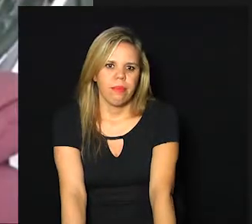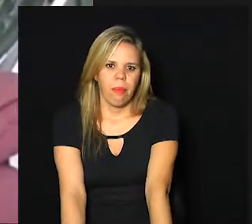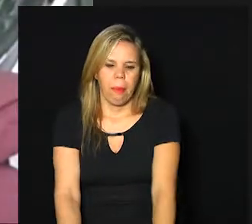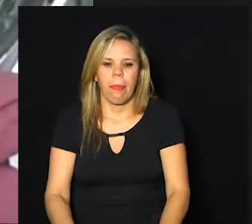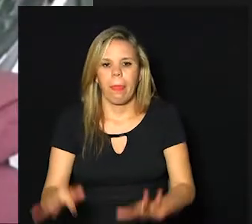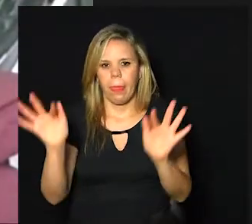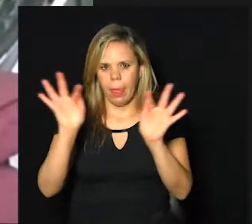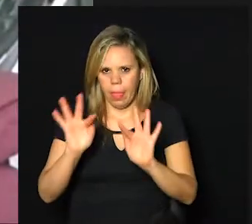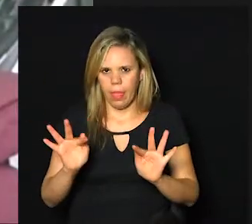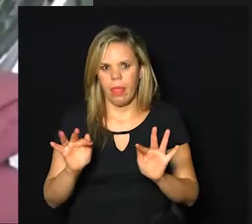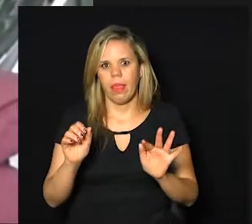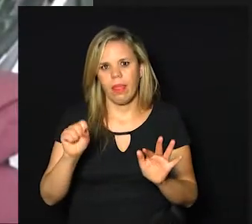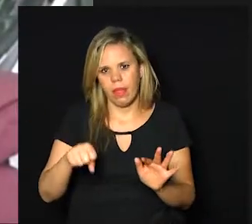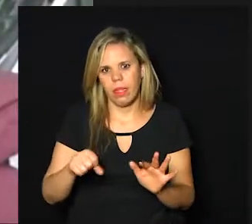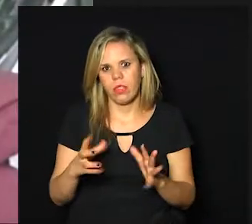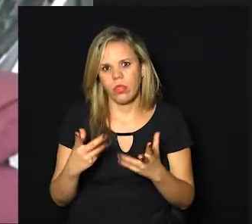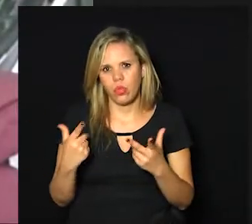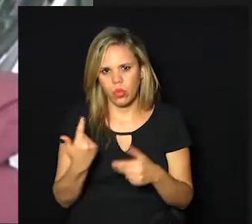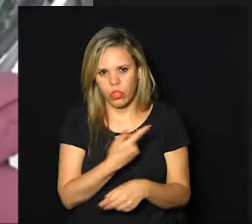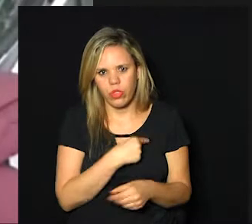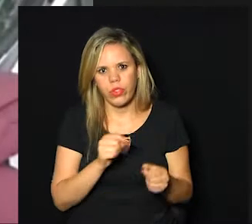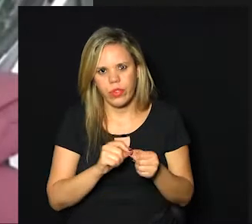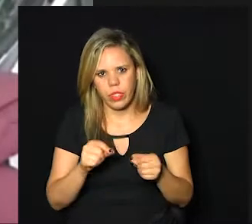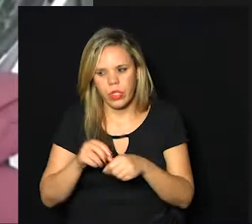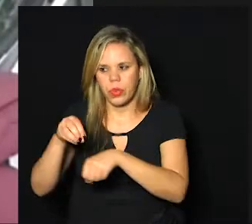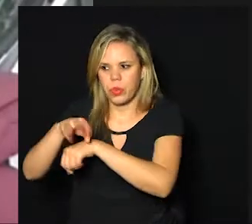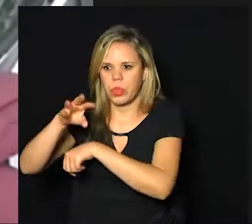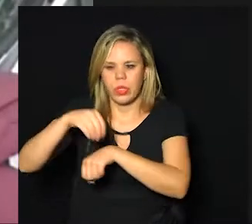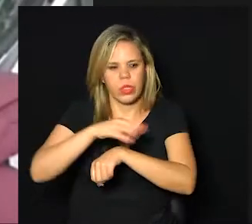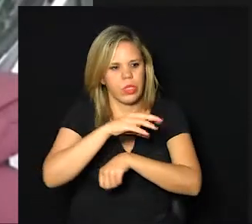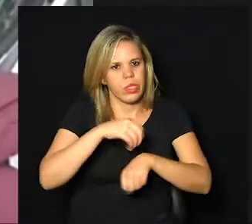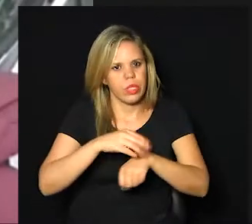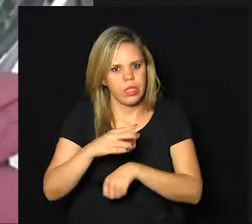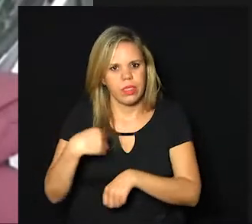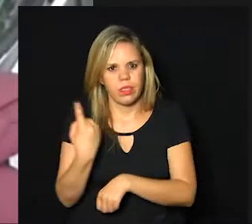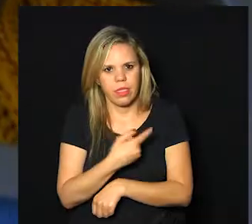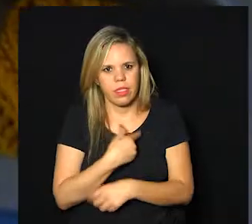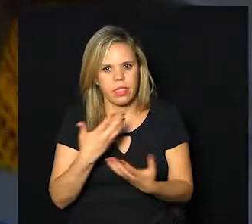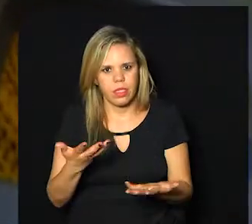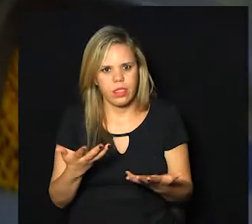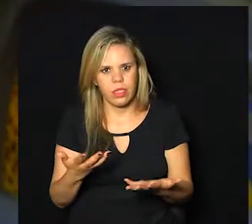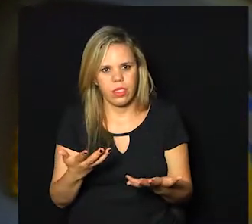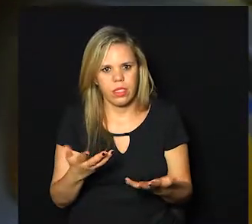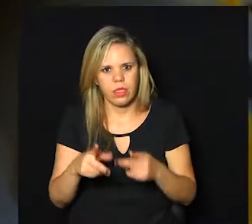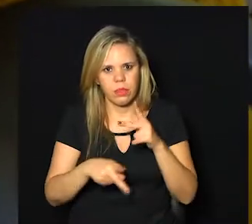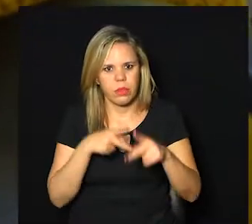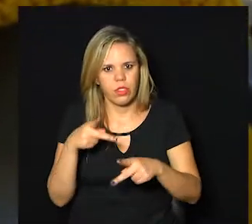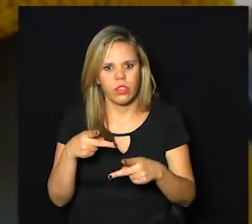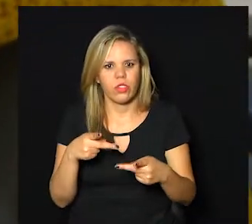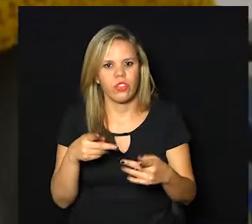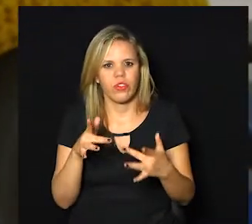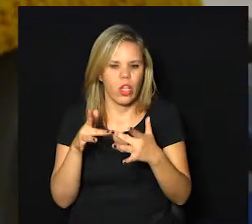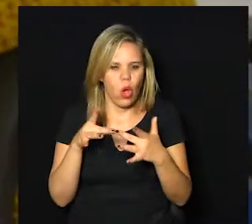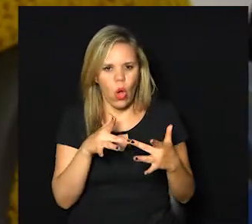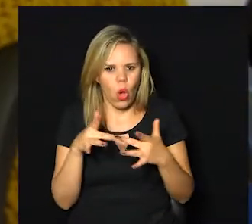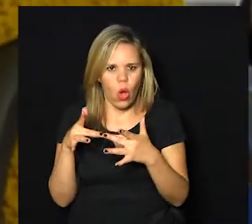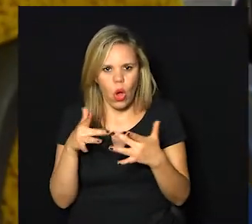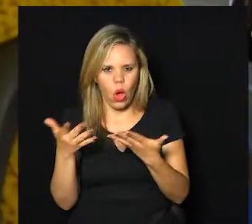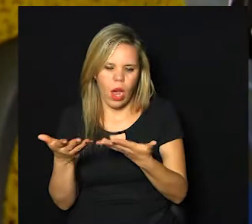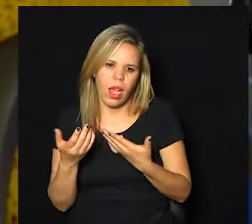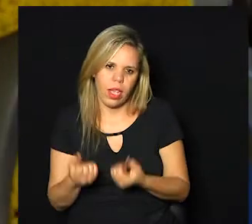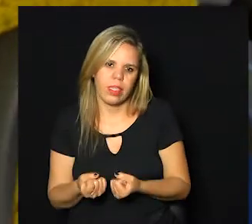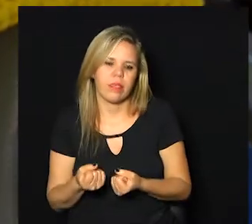A felicidade é contagiar. Tudo que a gente fizer vai contagiar, se a gente estiver disposto a tocar o outro e o outro estiver aberto para